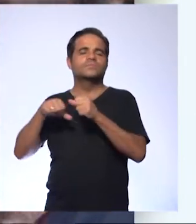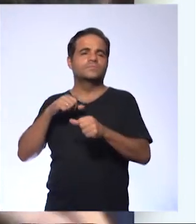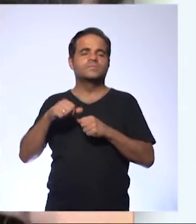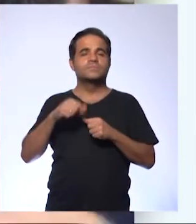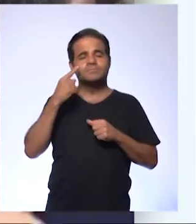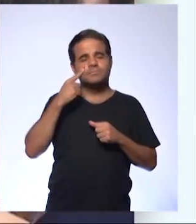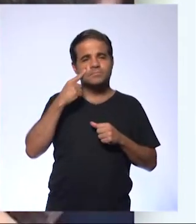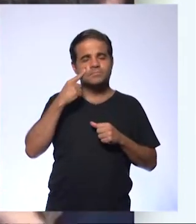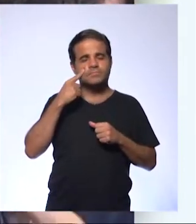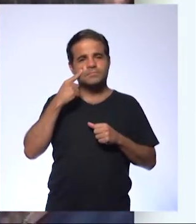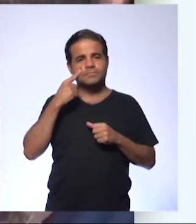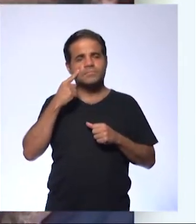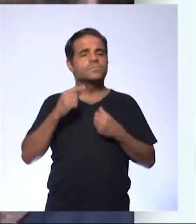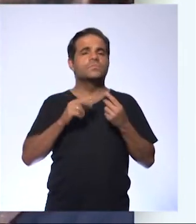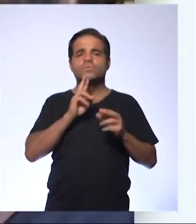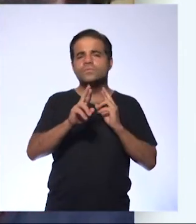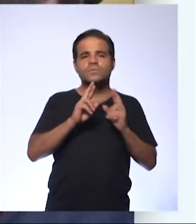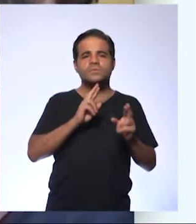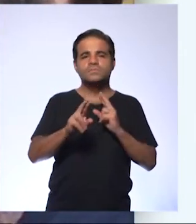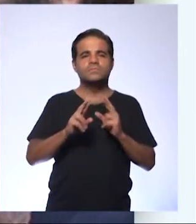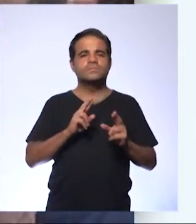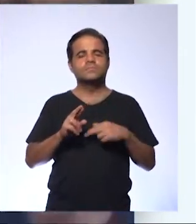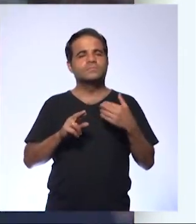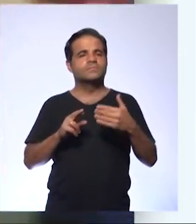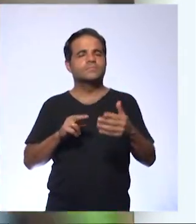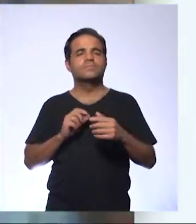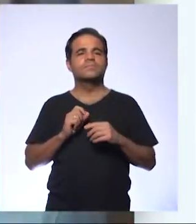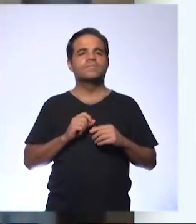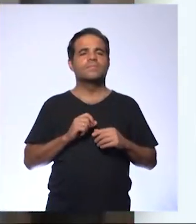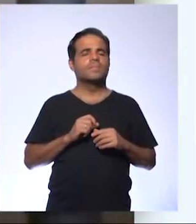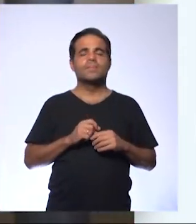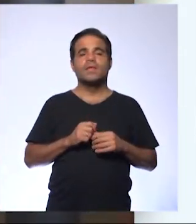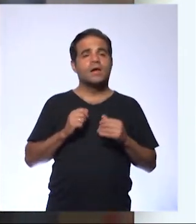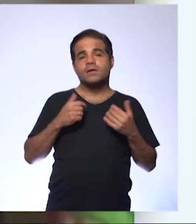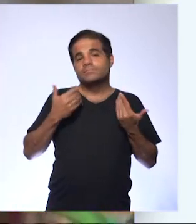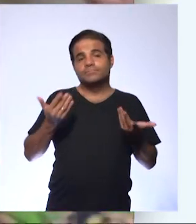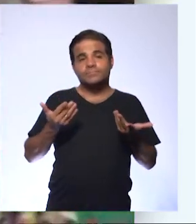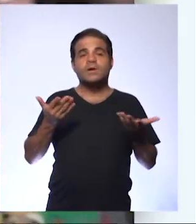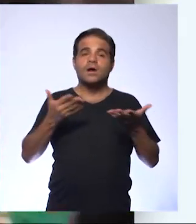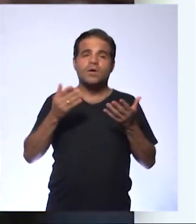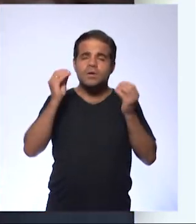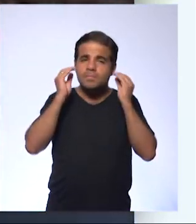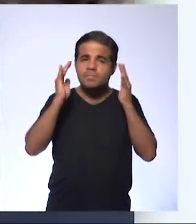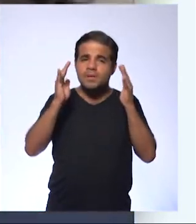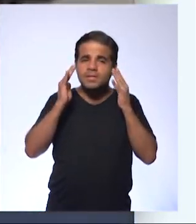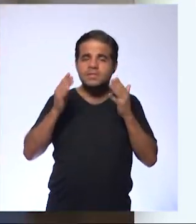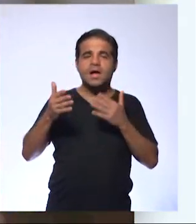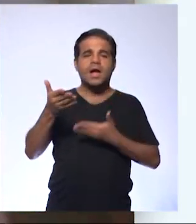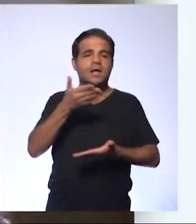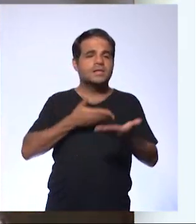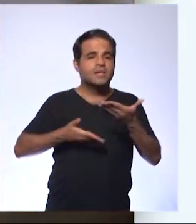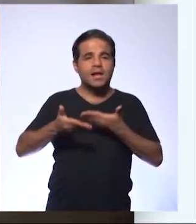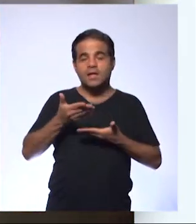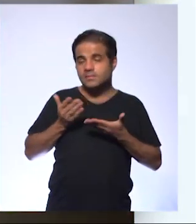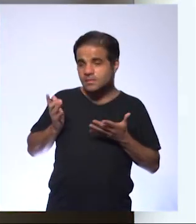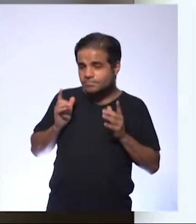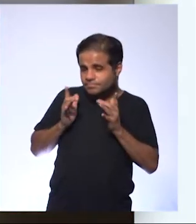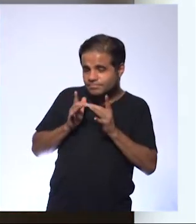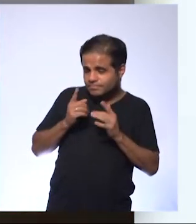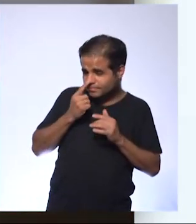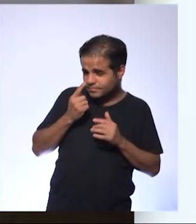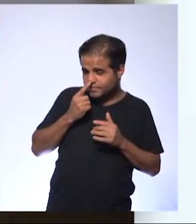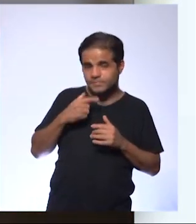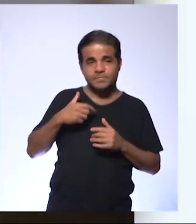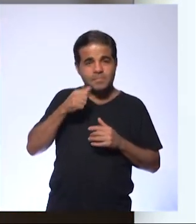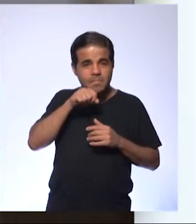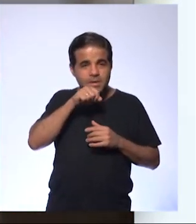está acontecendo aqui? A quem eu vou responder? O que eu devo responder, né? E é inevitável eu agora pensar nessa relação tão íntima, mãe e